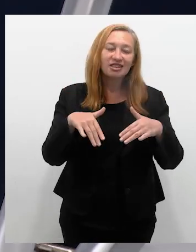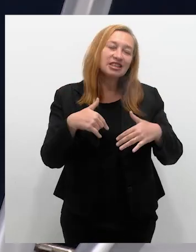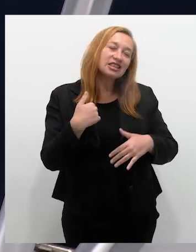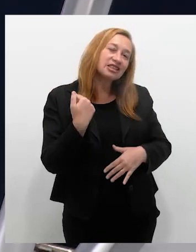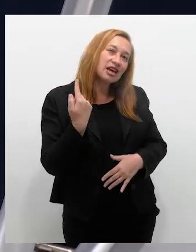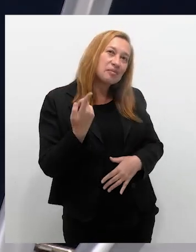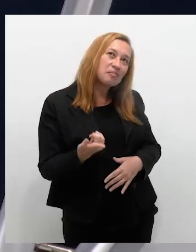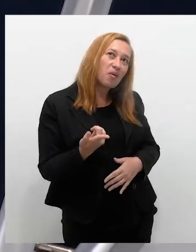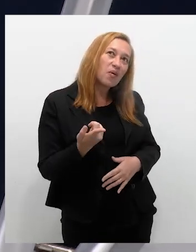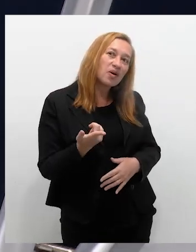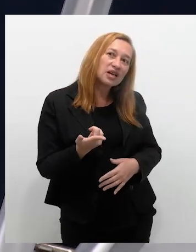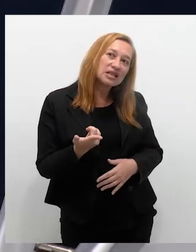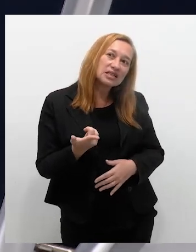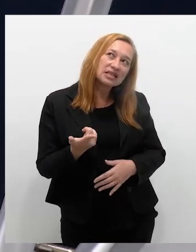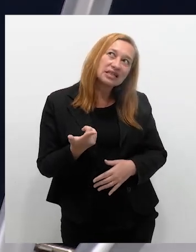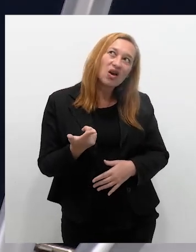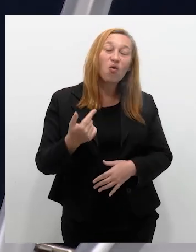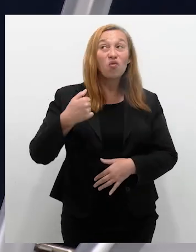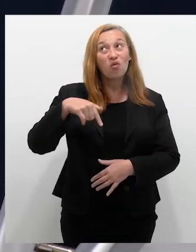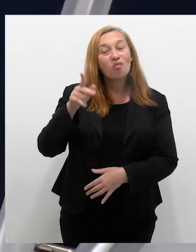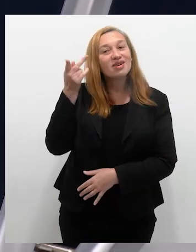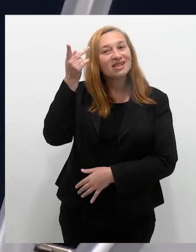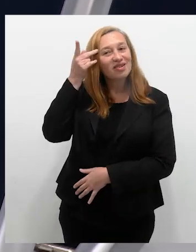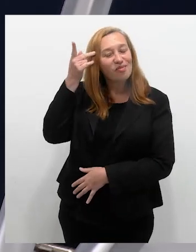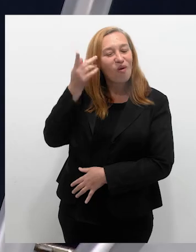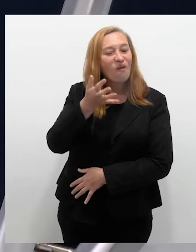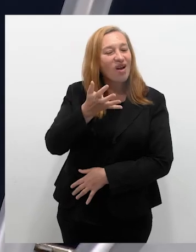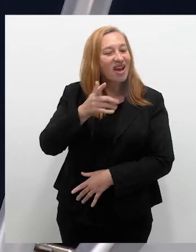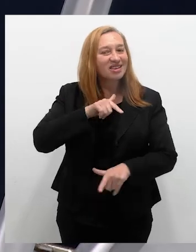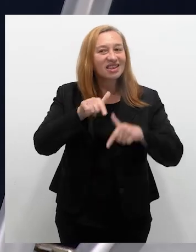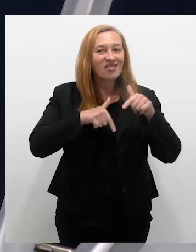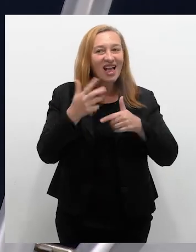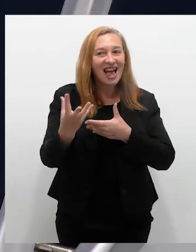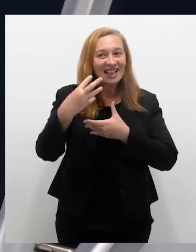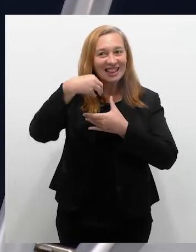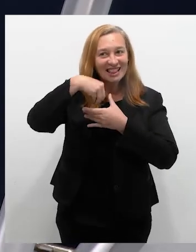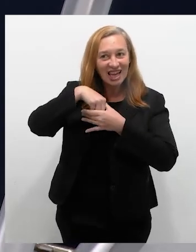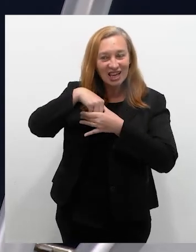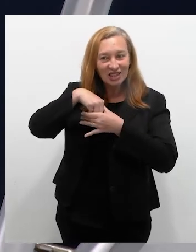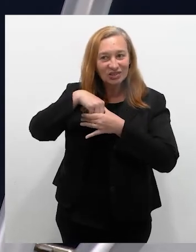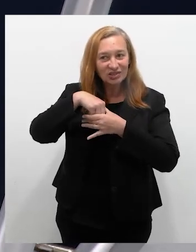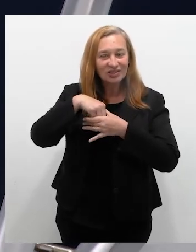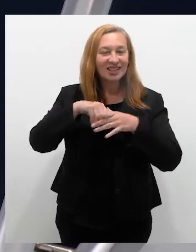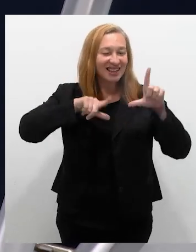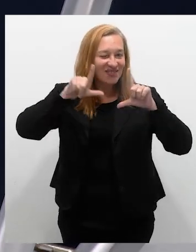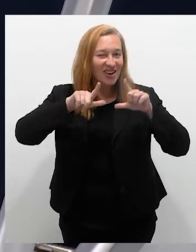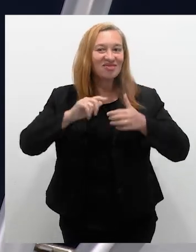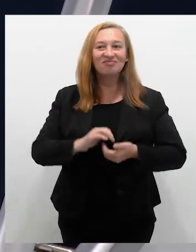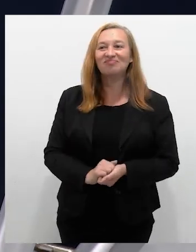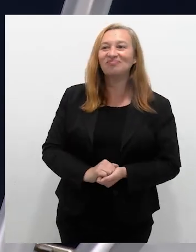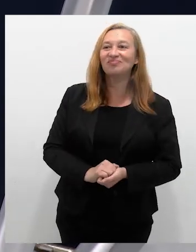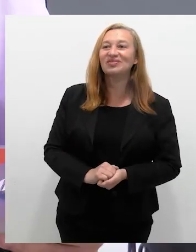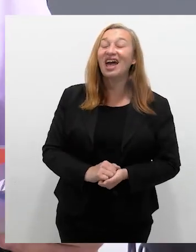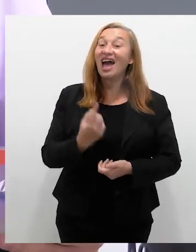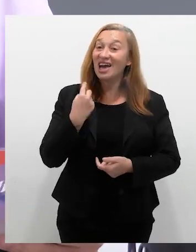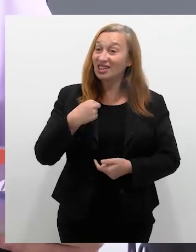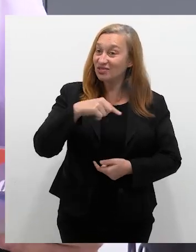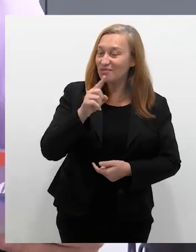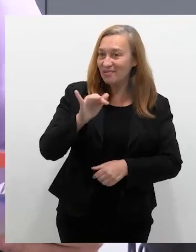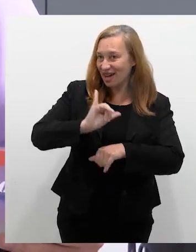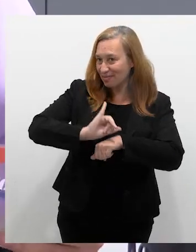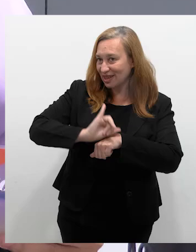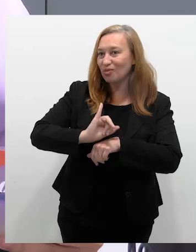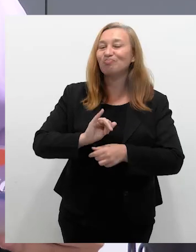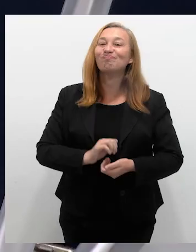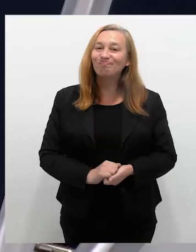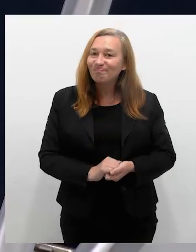Aí depois eu dei um salto e falei assim, vamos para São Paulo, porque eu quero trabalhar dentro daquela caixa preta, dentro da televisão. Boa! E aí foi pra